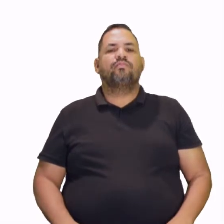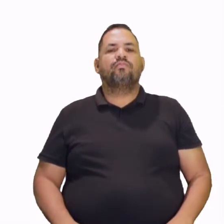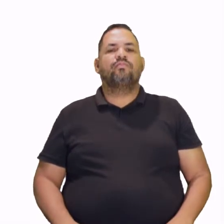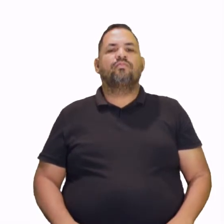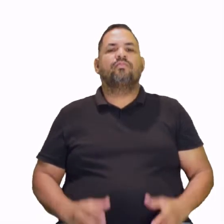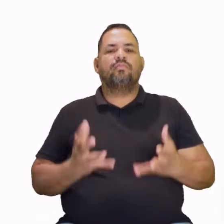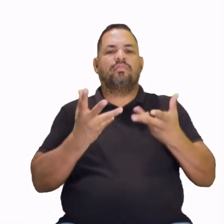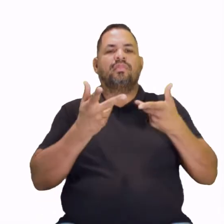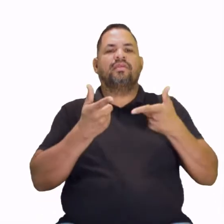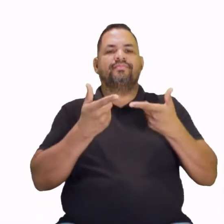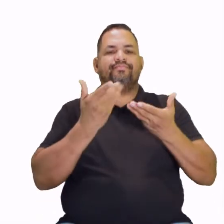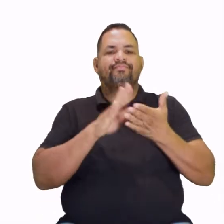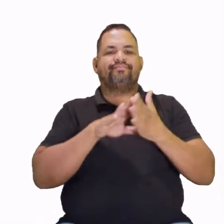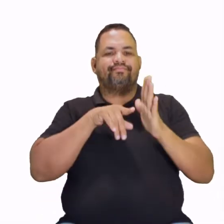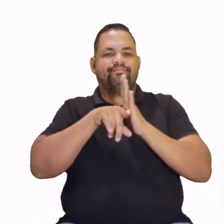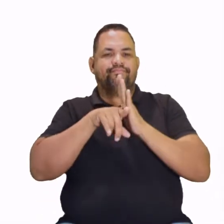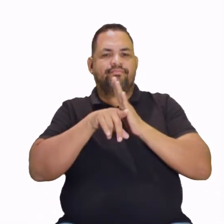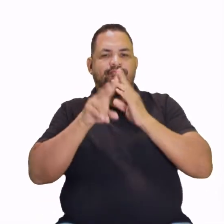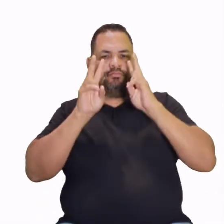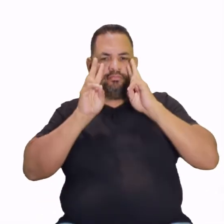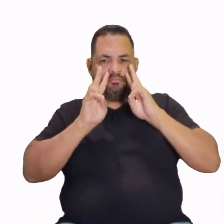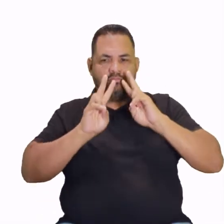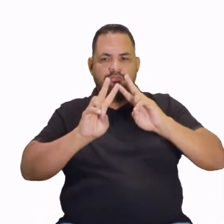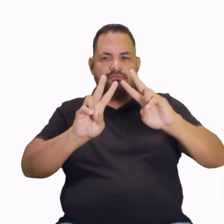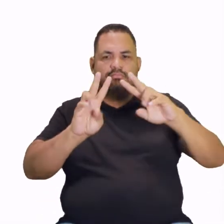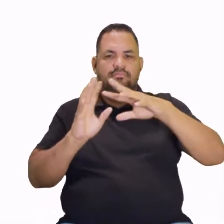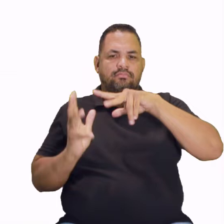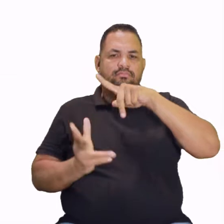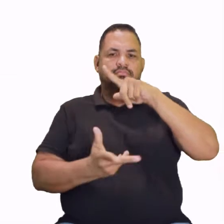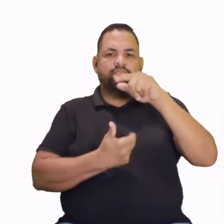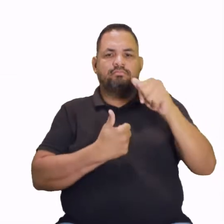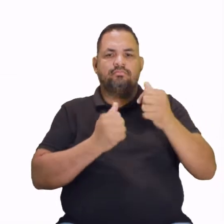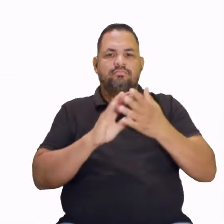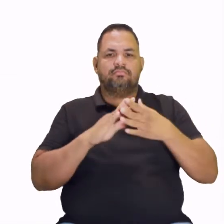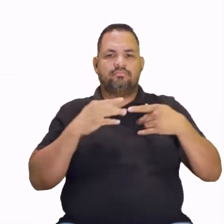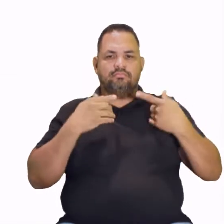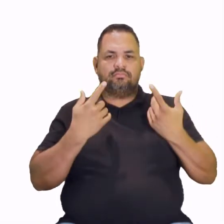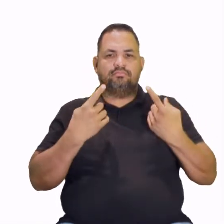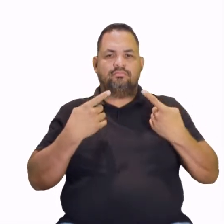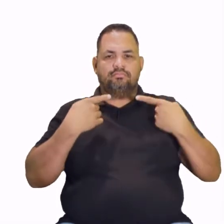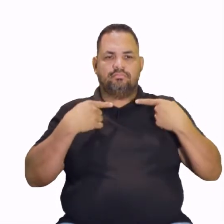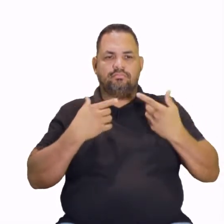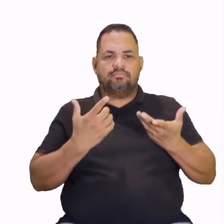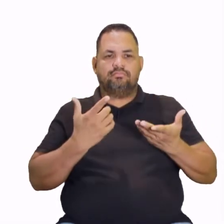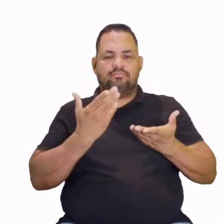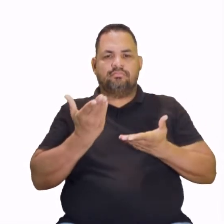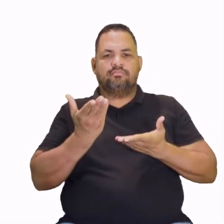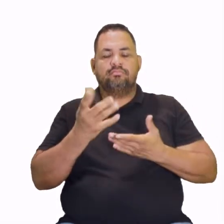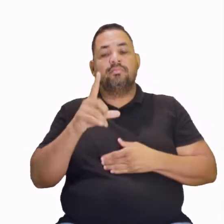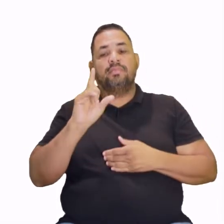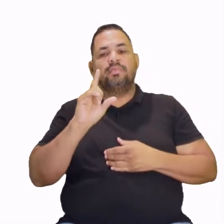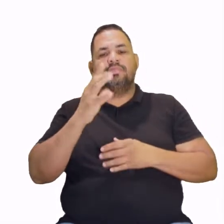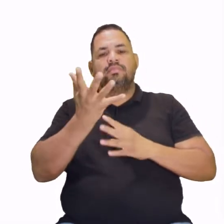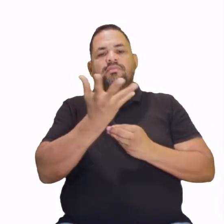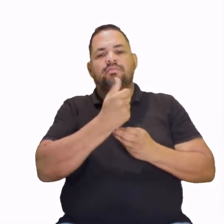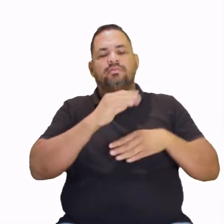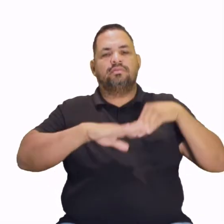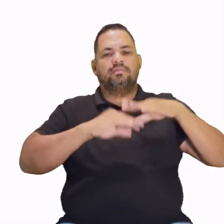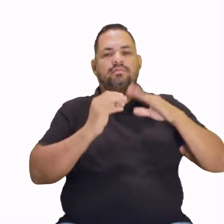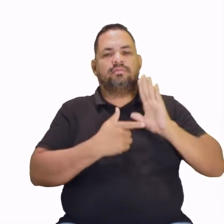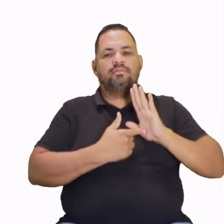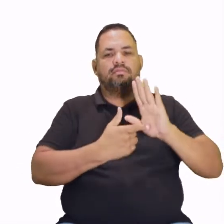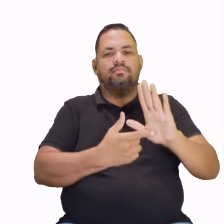A habilidade de analisar as visões de mundo, né, que esses artistas aí foram apresentando,